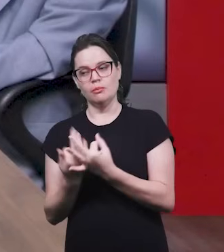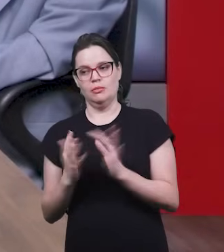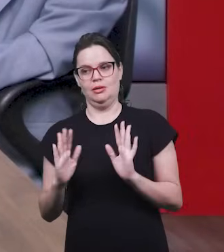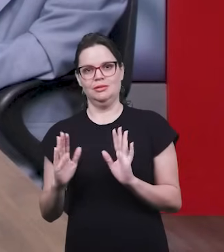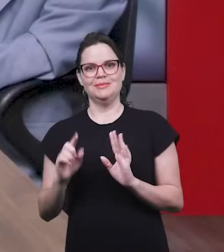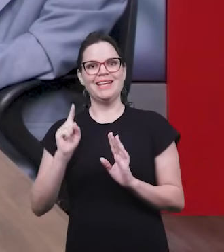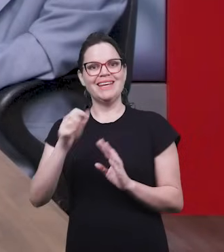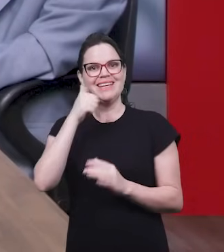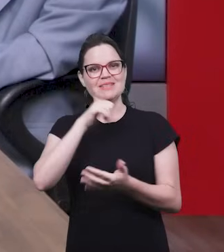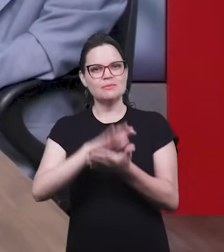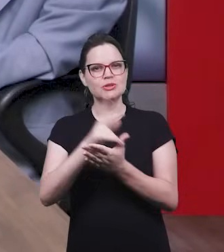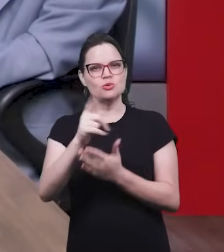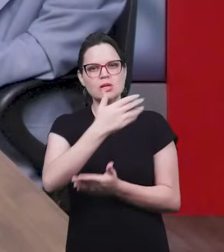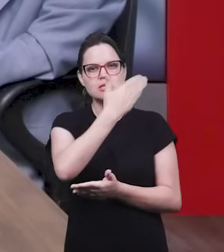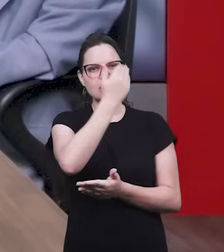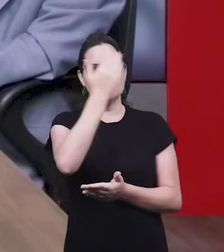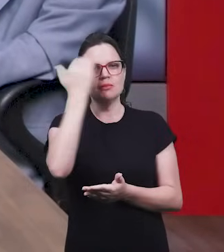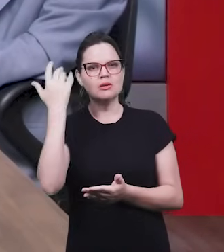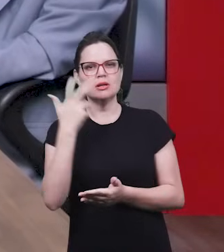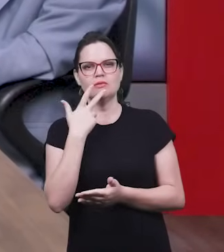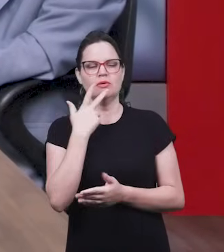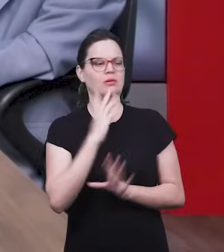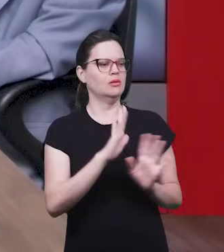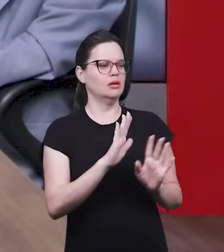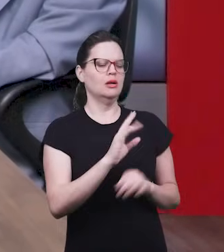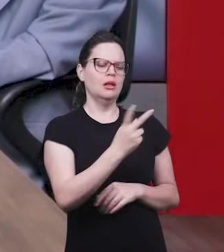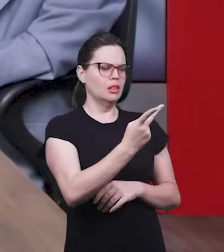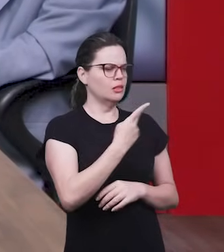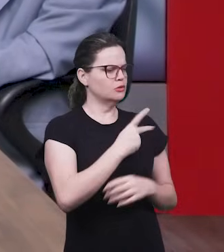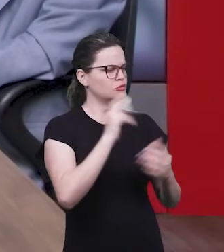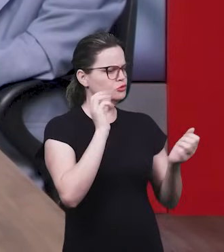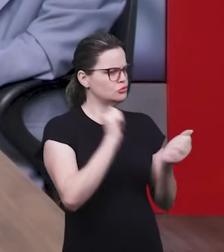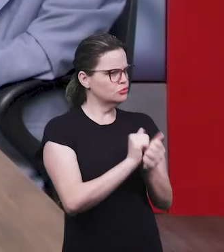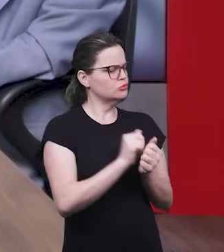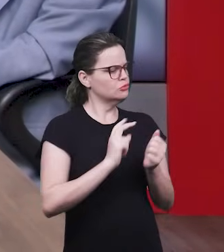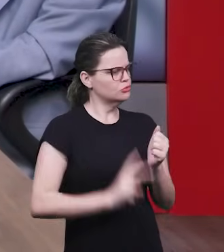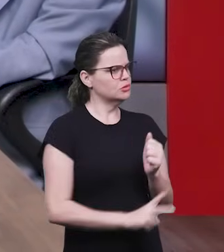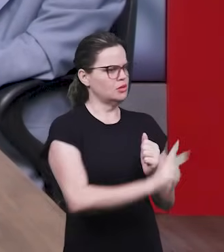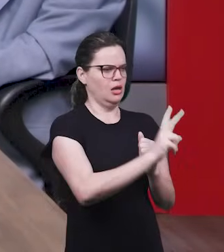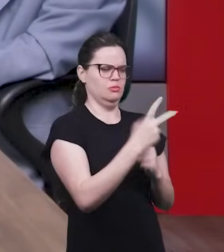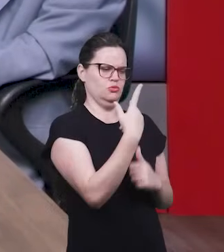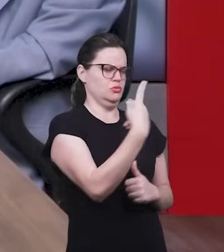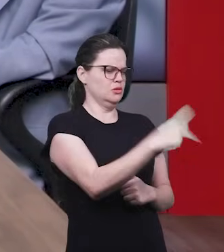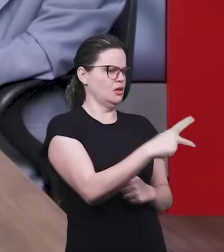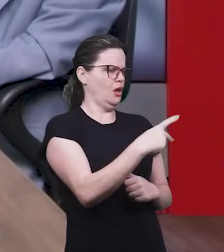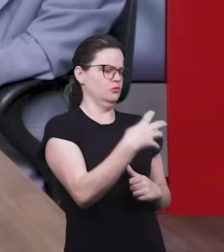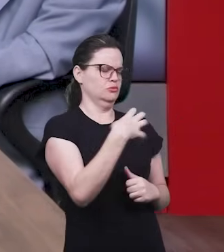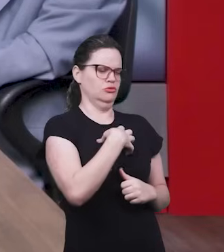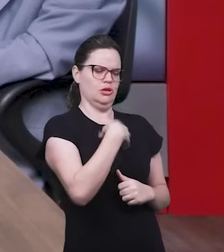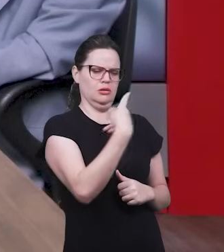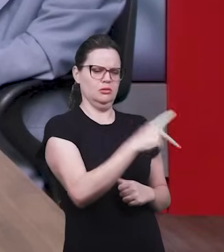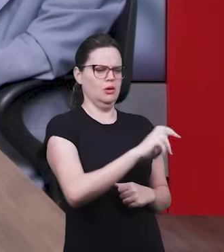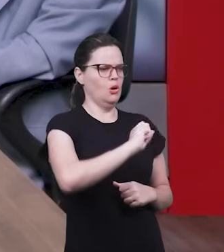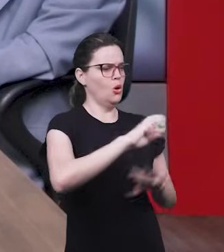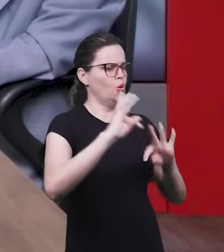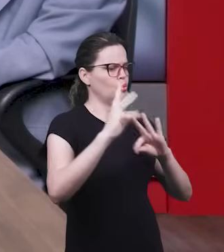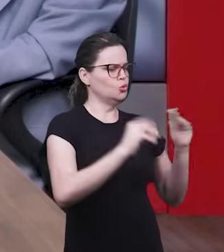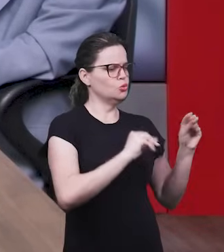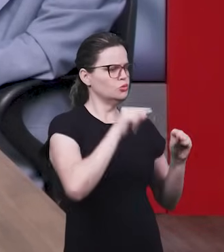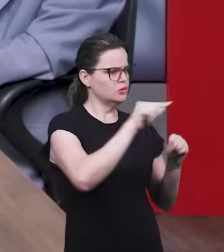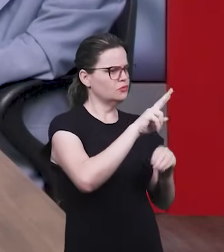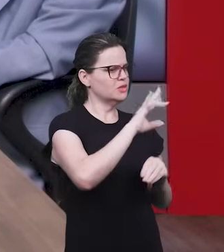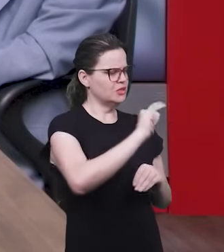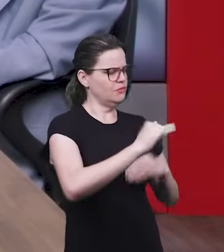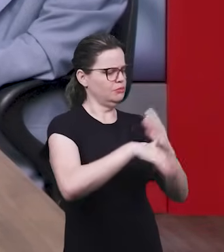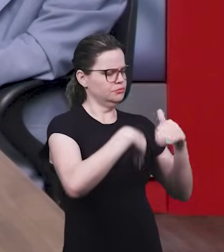de sabedoria, disse assim, nós vamos viver sempre juntos com aquilo que você tem, ou que, por certo, tudo aquilo que